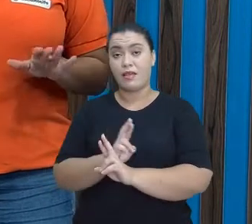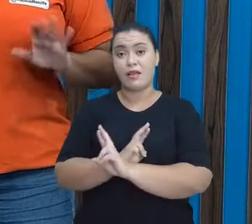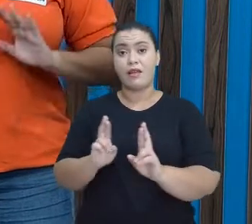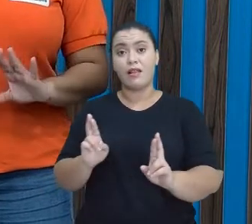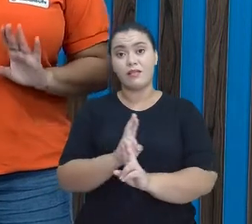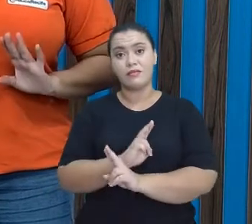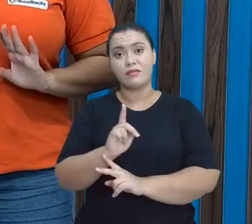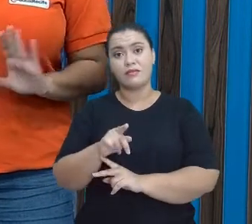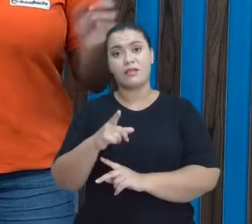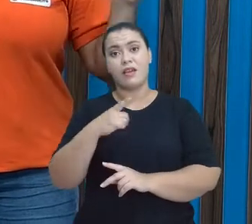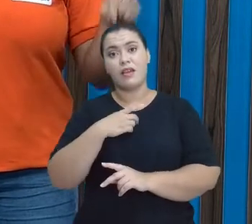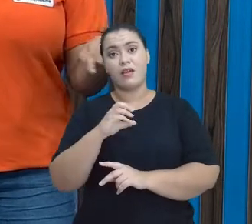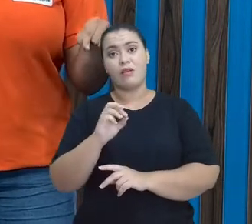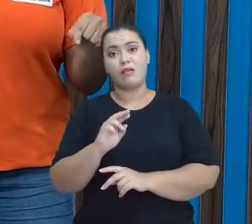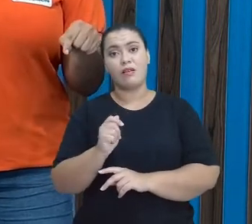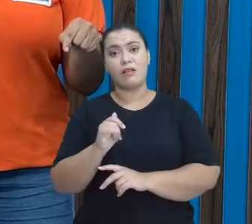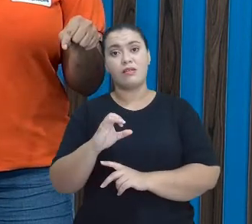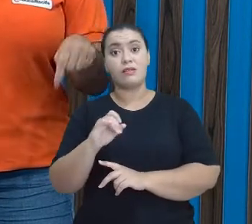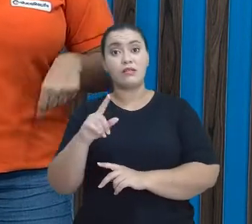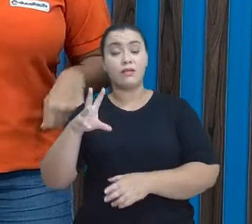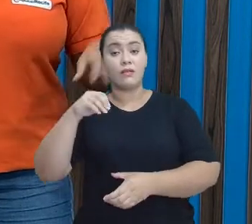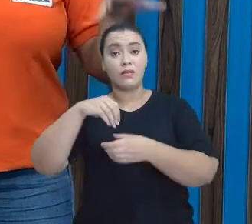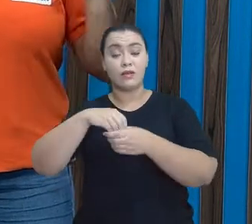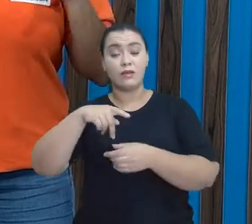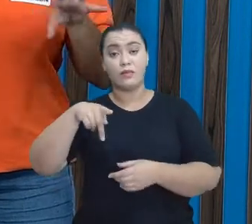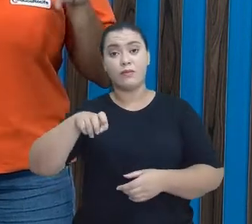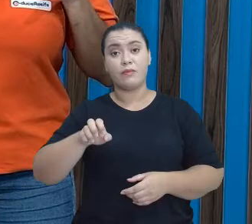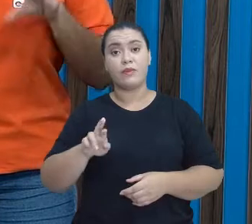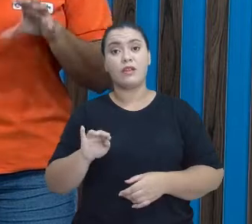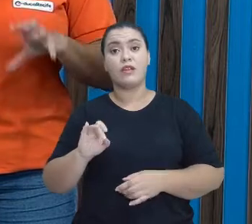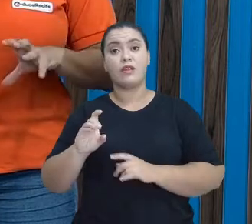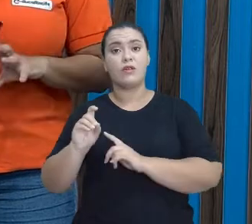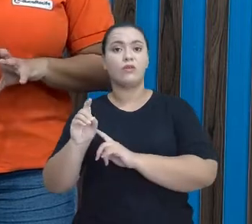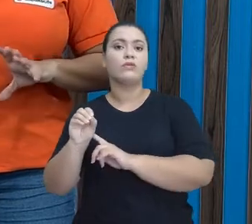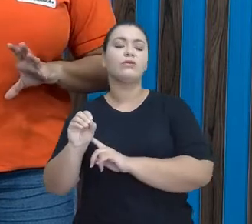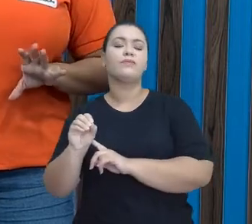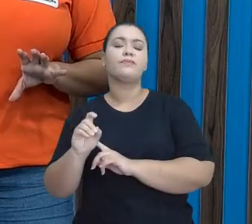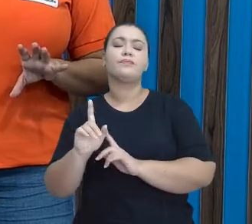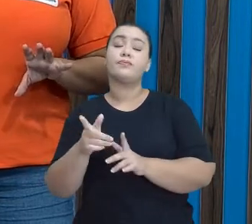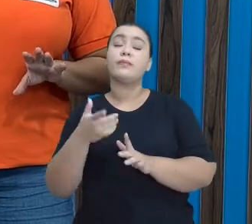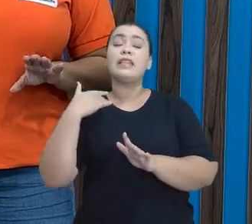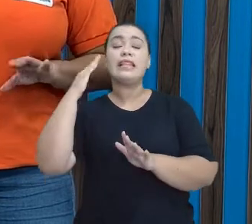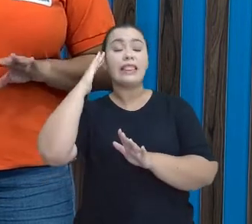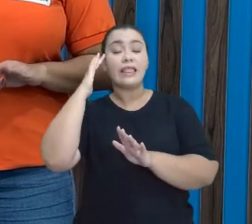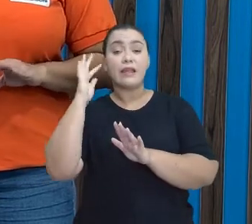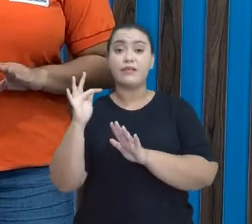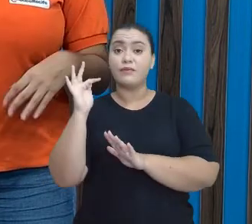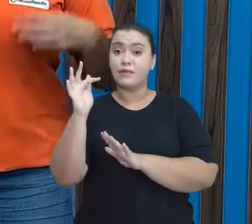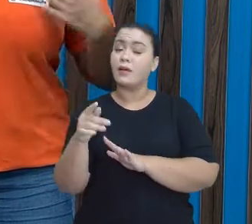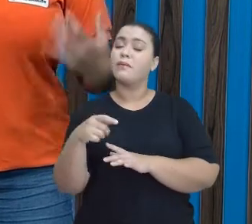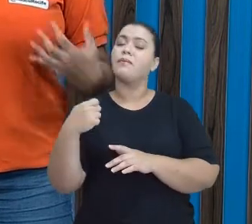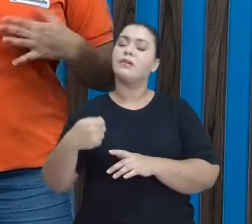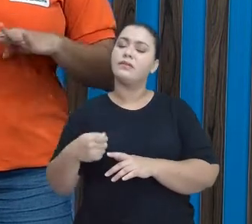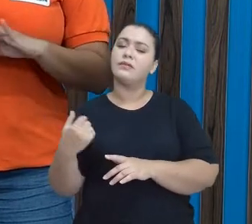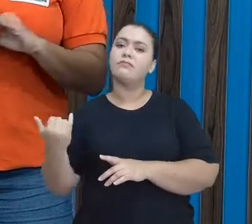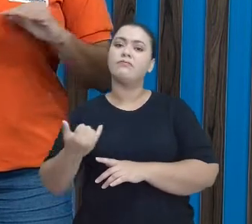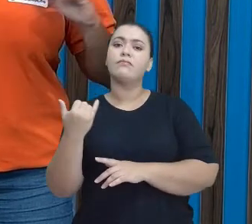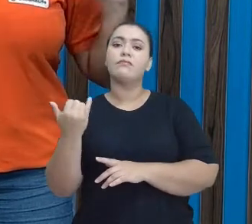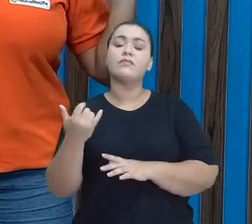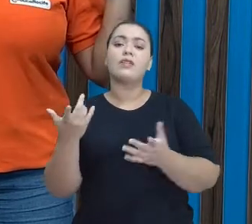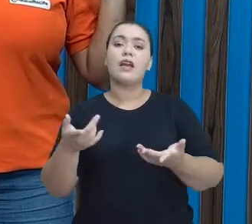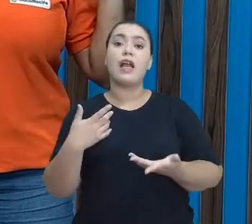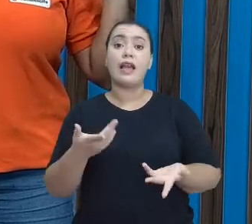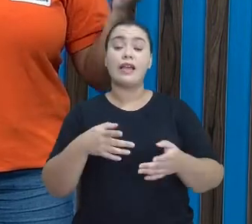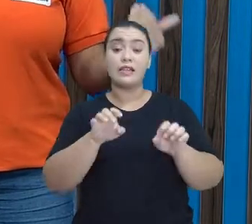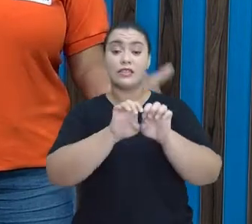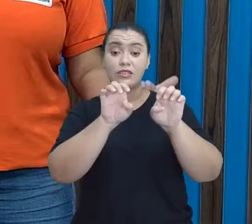as orações no período. Mas não é agora, tá? Mas para que a gente entenda isso no futuro, é essencial que a gente entenda a estrutura